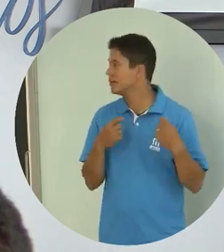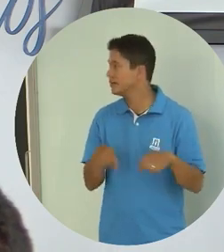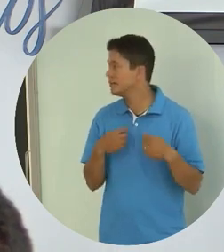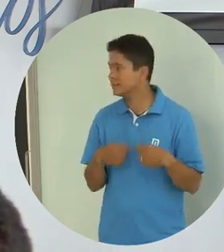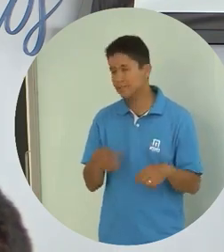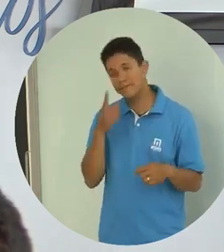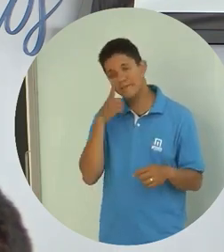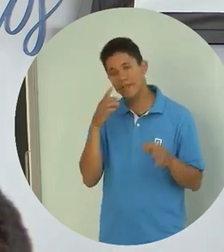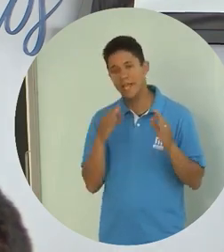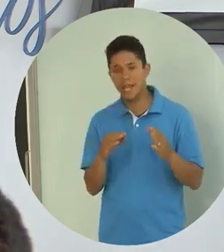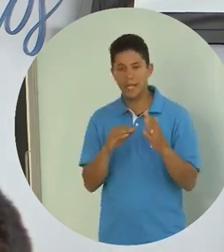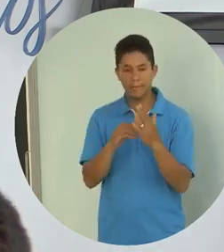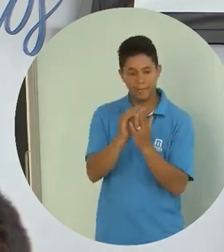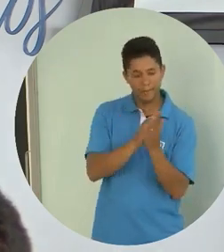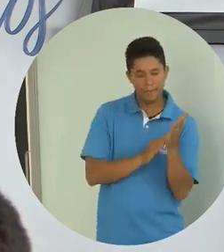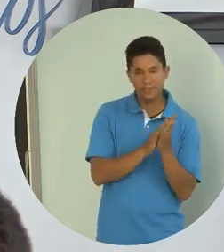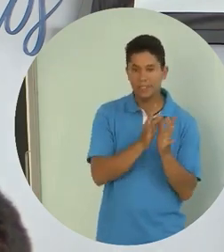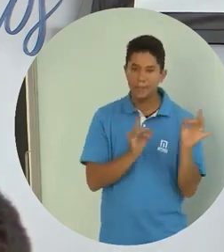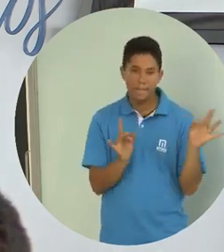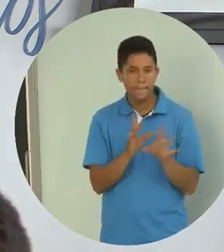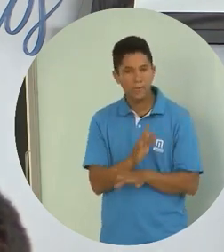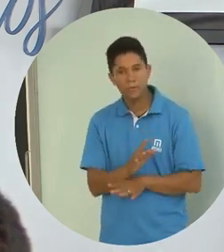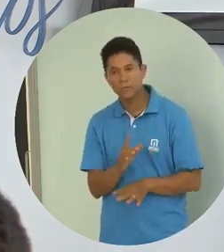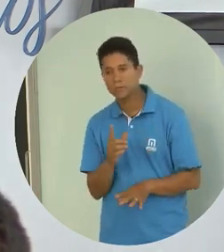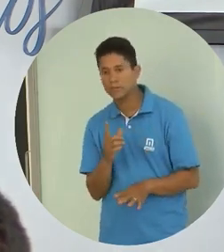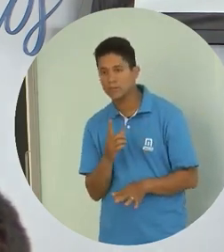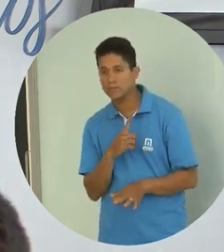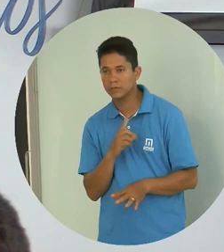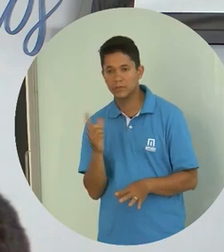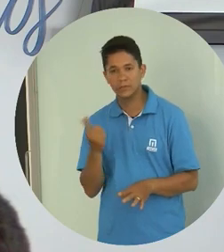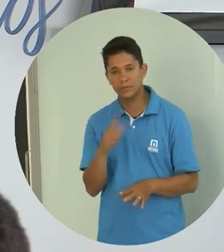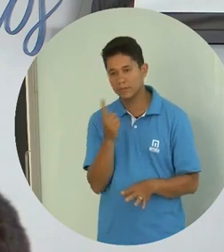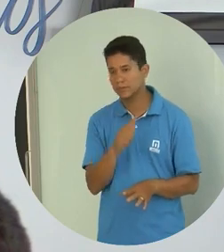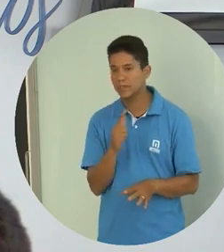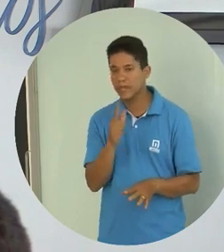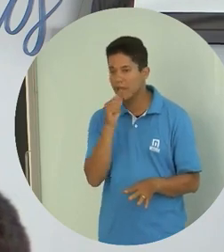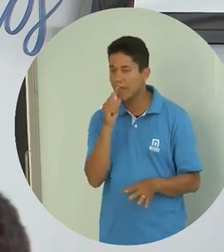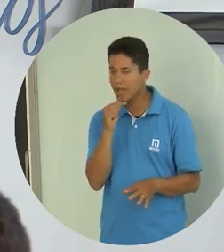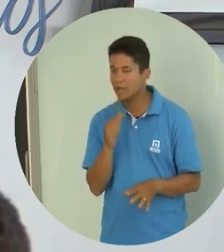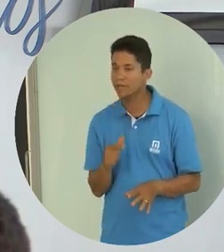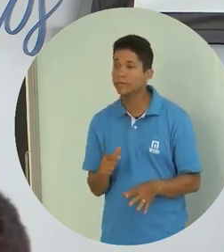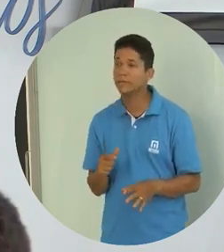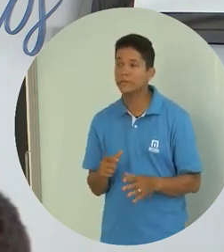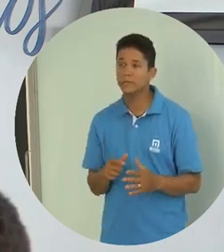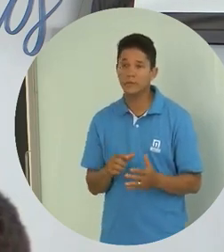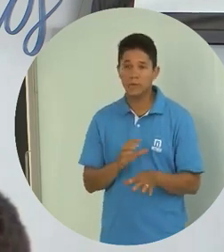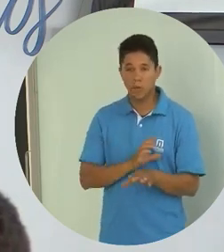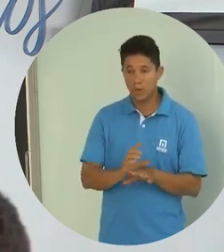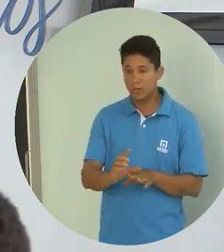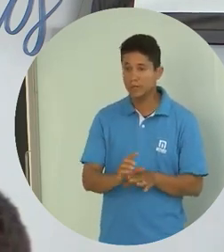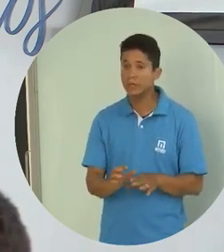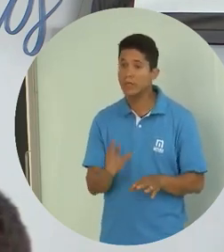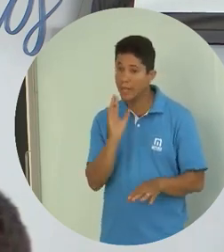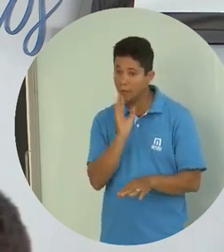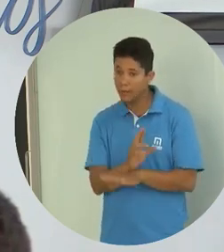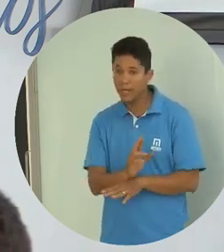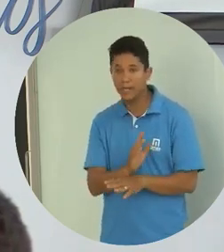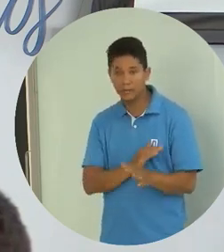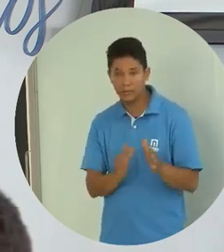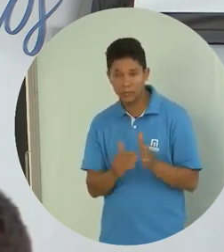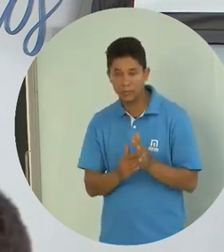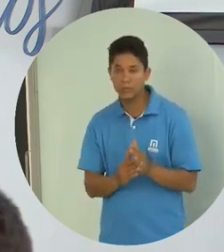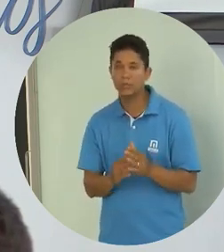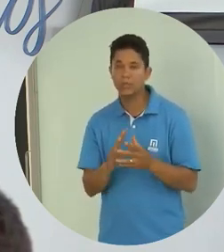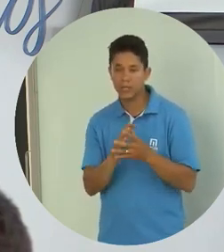está toda impermeabilizada, não está carregando água, não vai carregar o concreto, então tem que recuperar toda essa galeria, e é um ambiente de